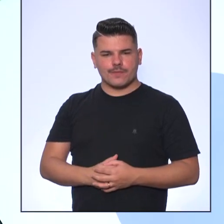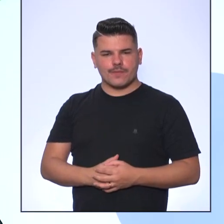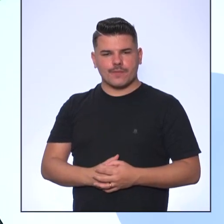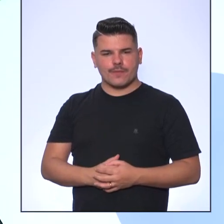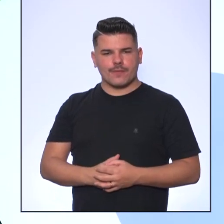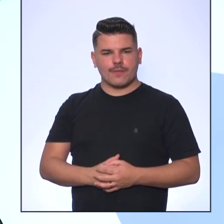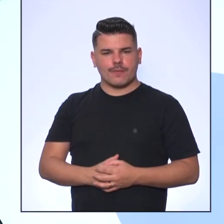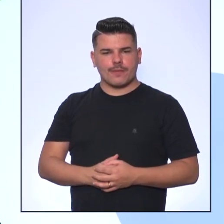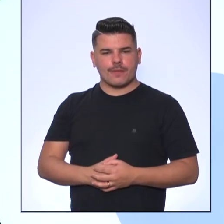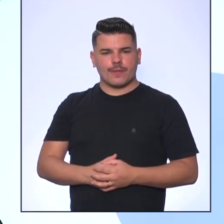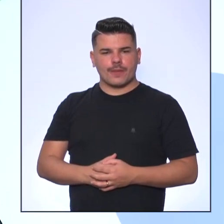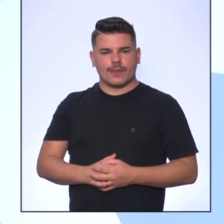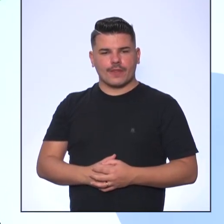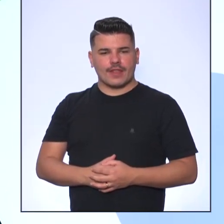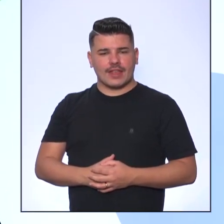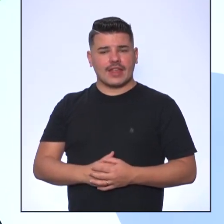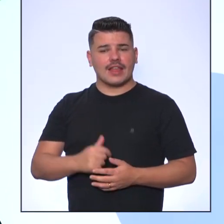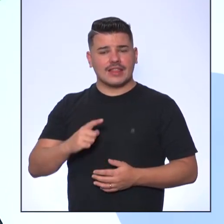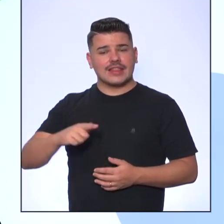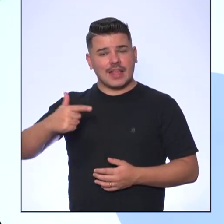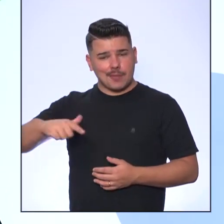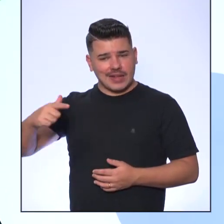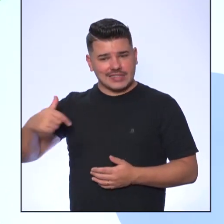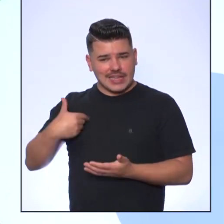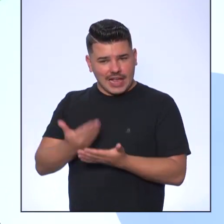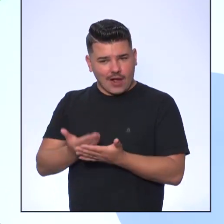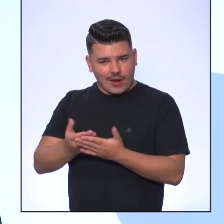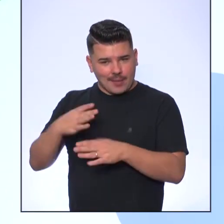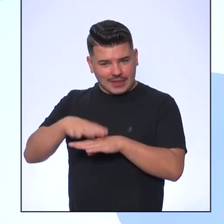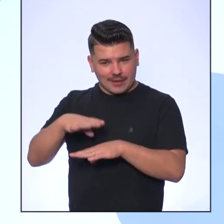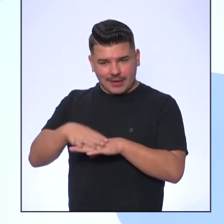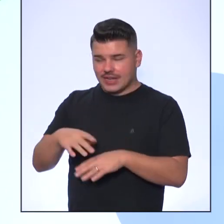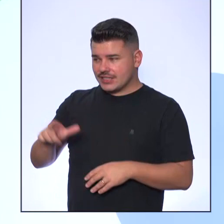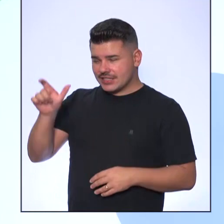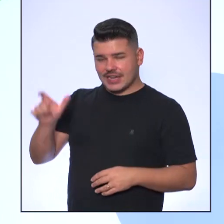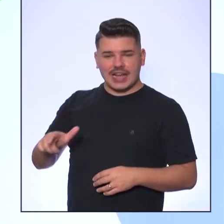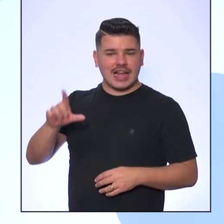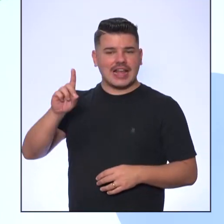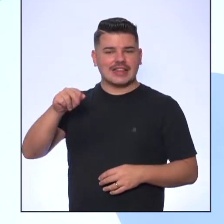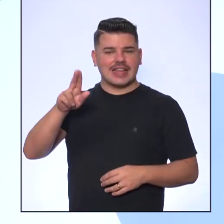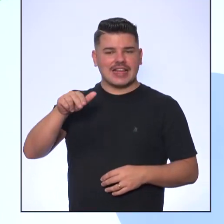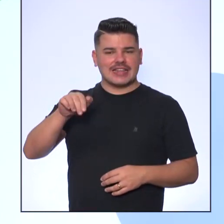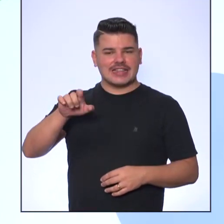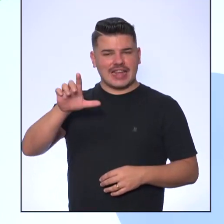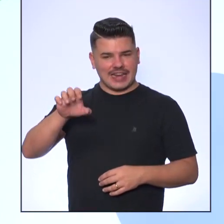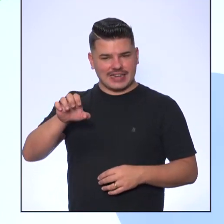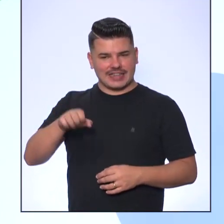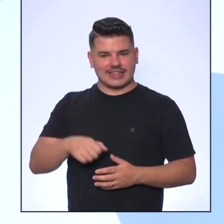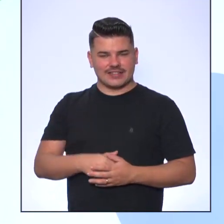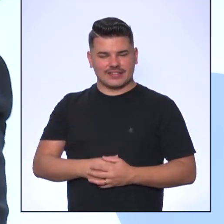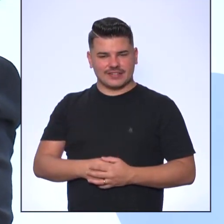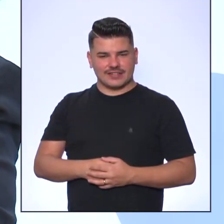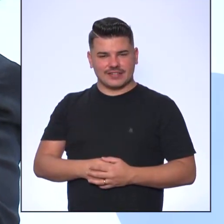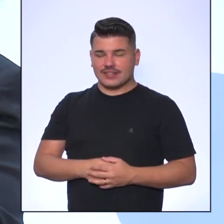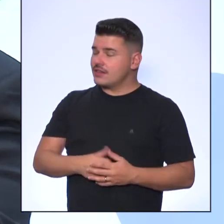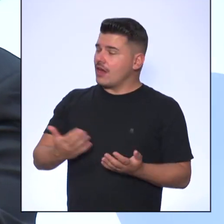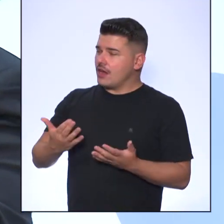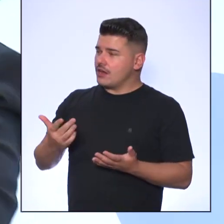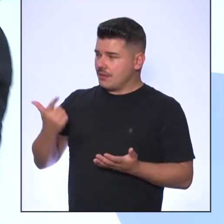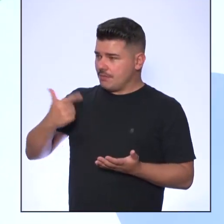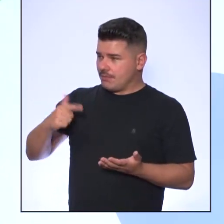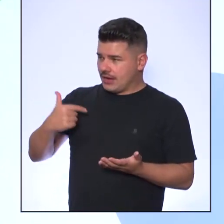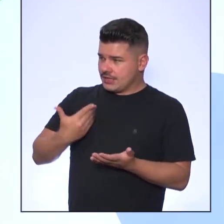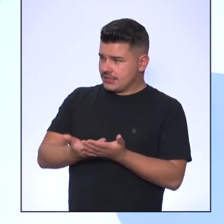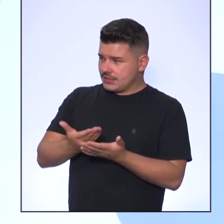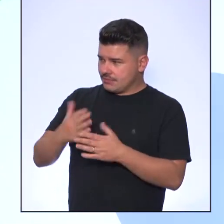Ele vai fazer outras aulas de matemática? Pergunta aí a Daniele. E aí, vai topar